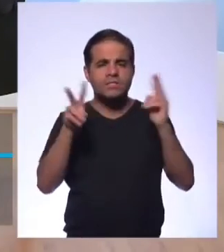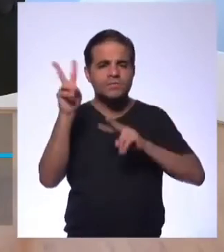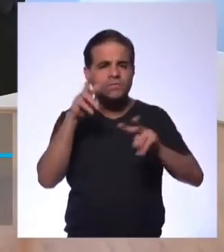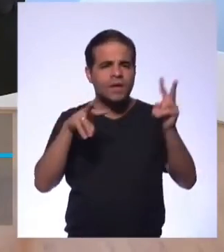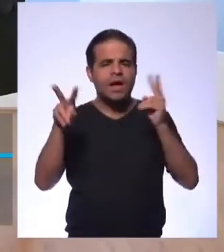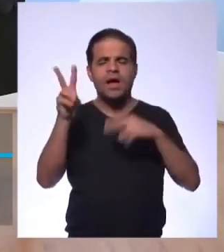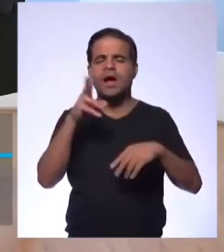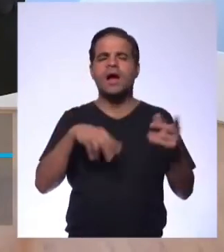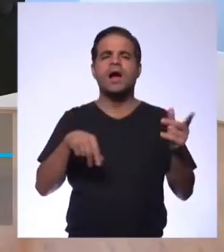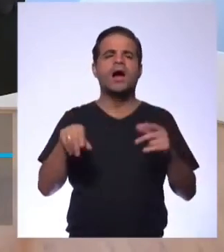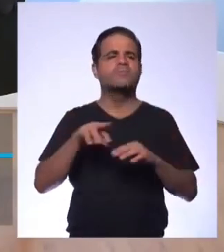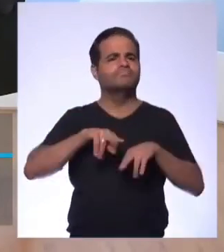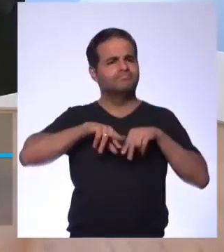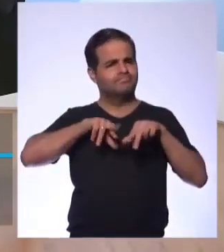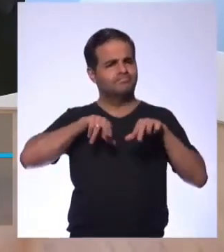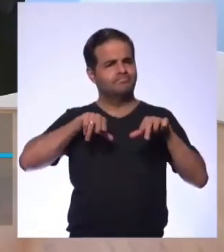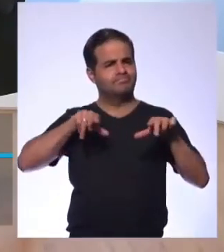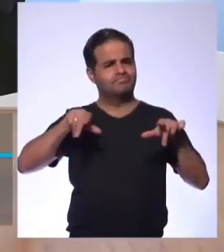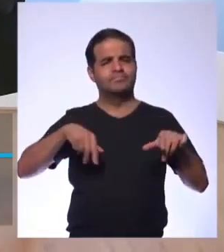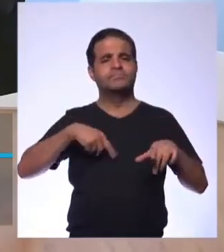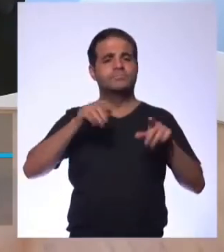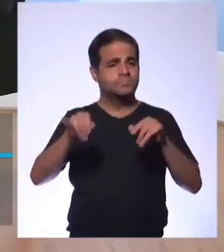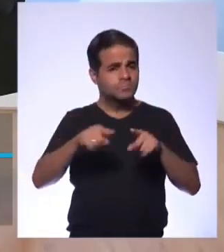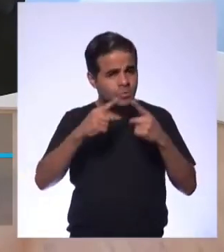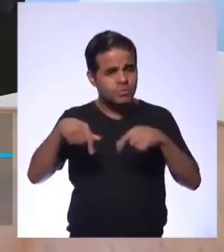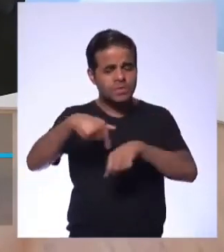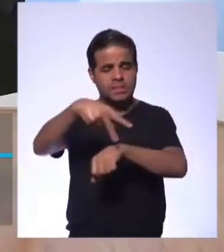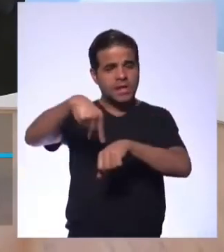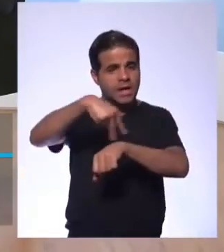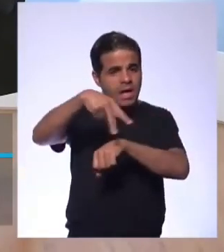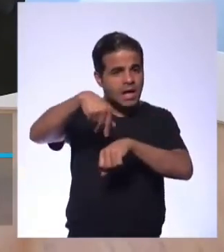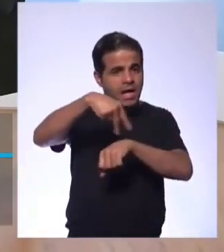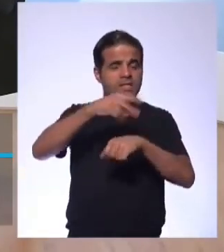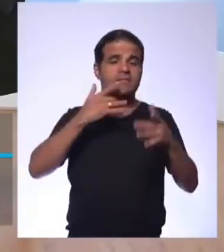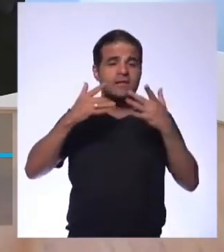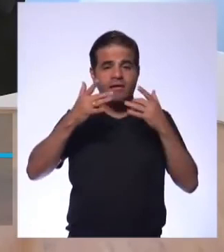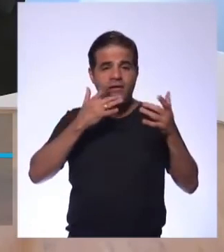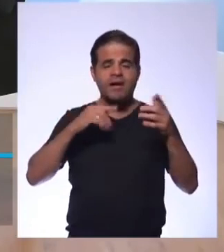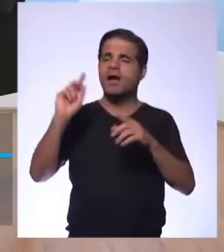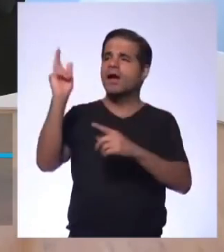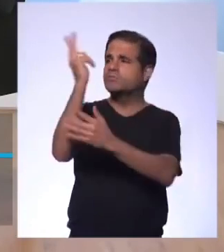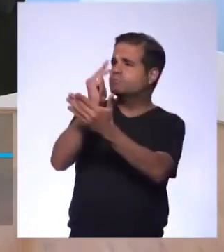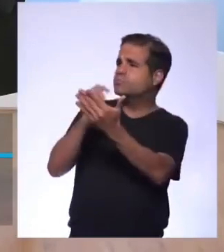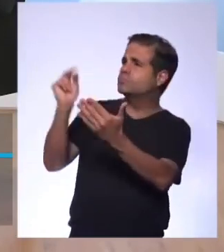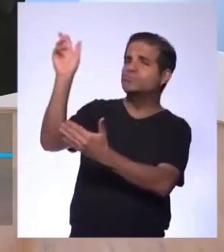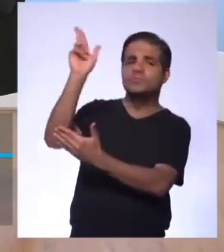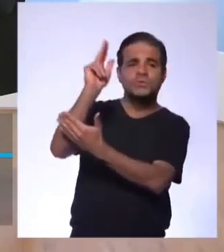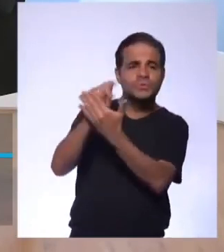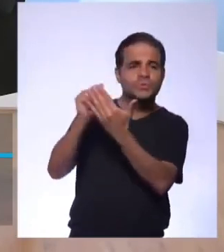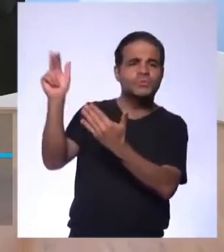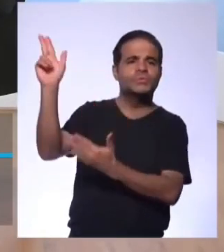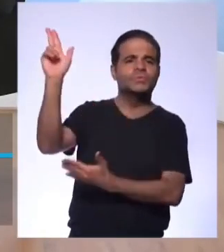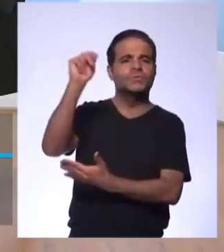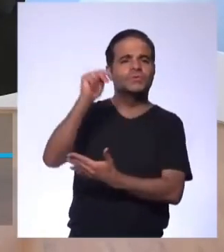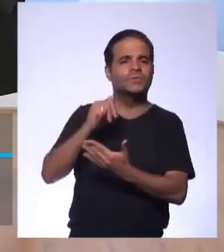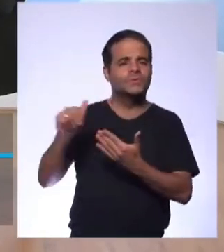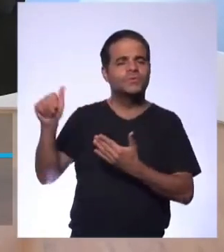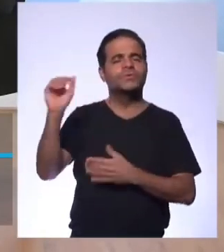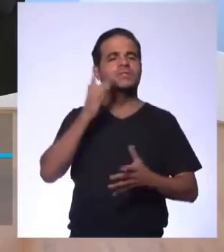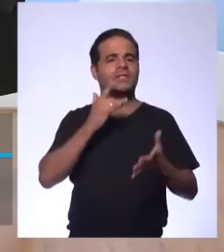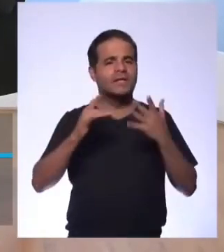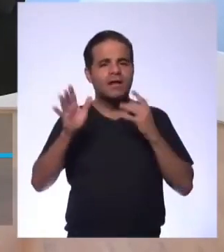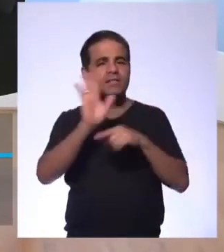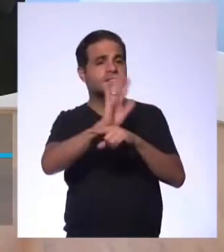Abstrata e concreta. Estão citando música, dança, teatro, pintura, dança,